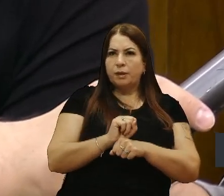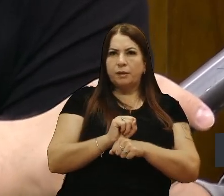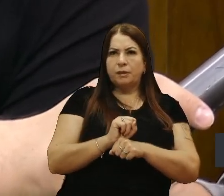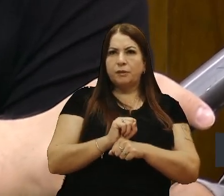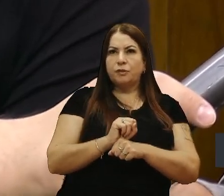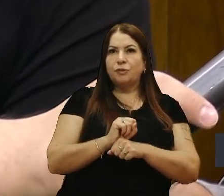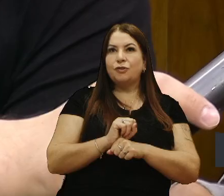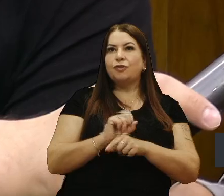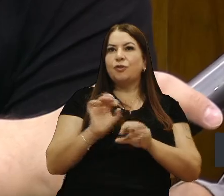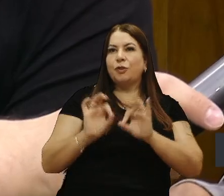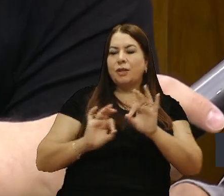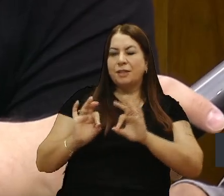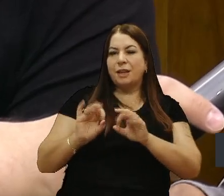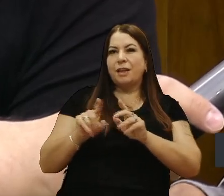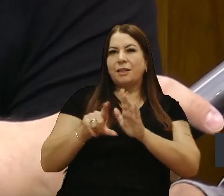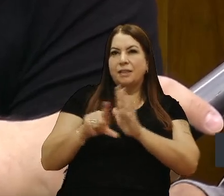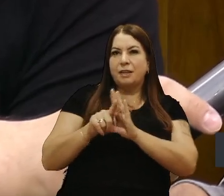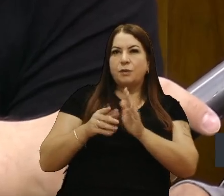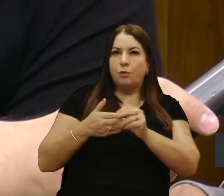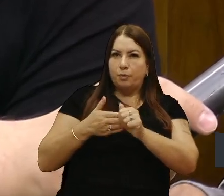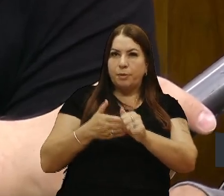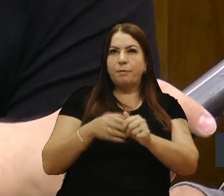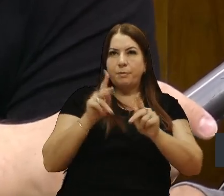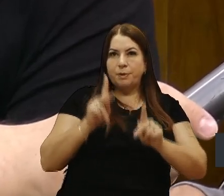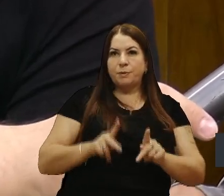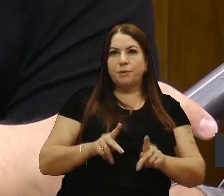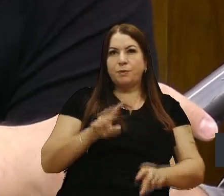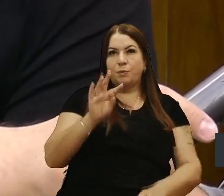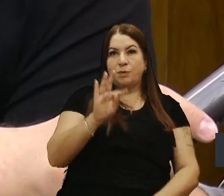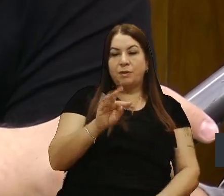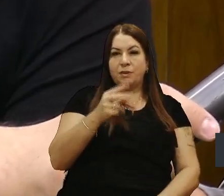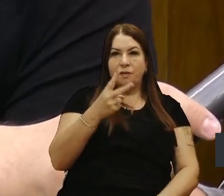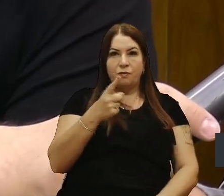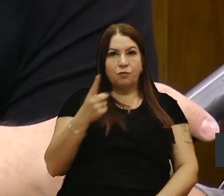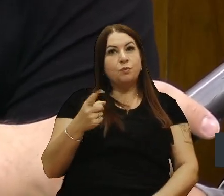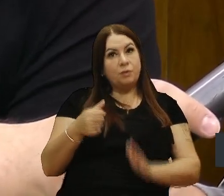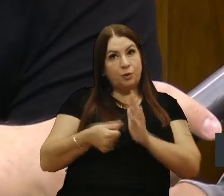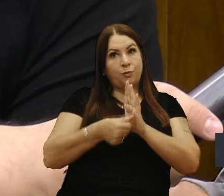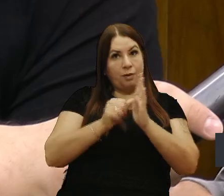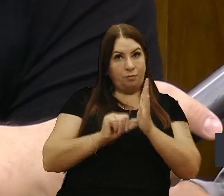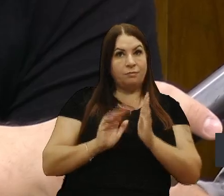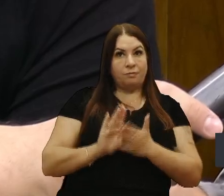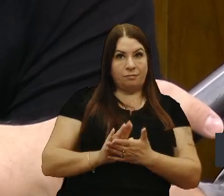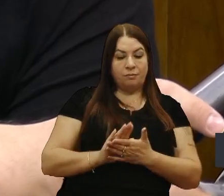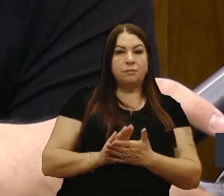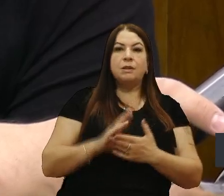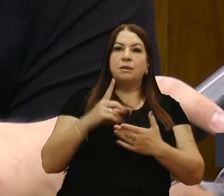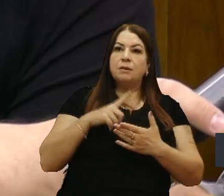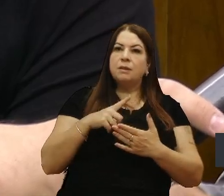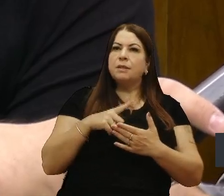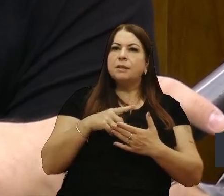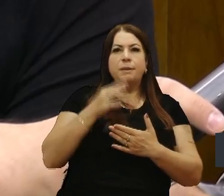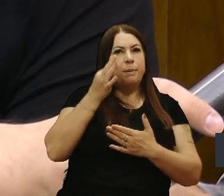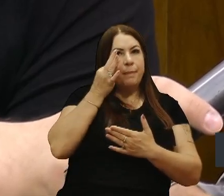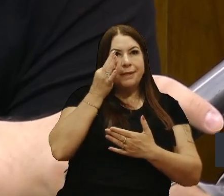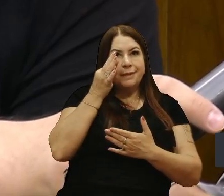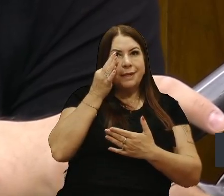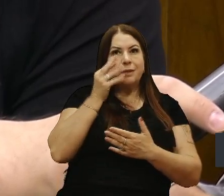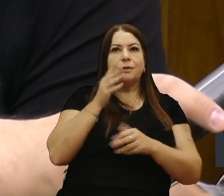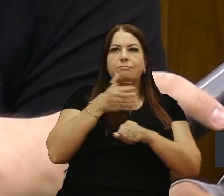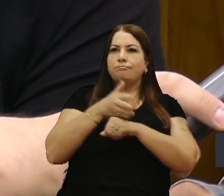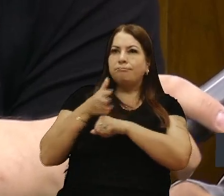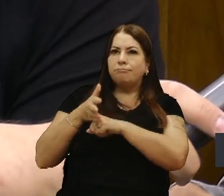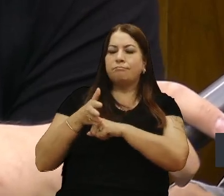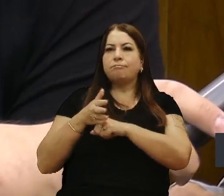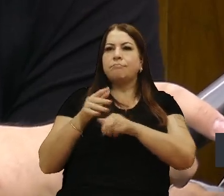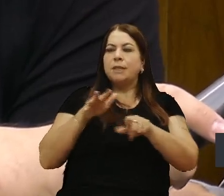legislar ou de acompanhar as pessoas com T21, que é a síndrome de Down. Estejam presentes